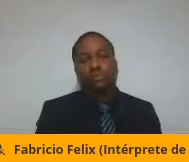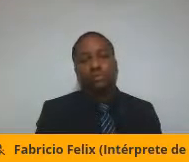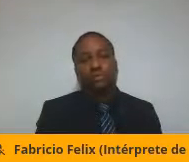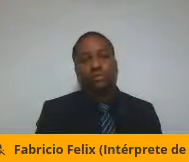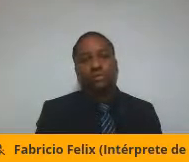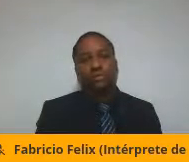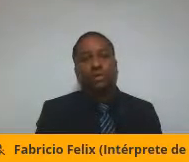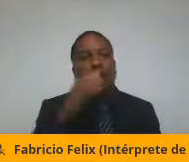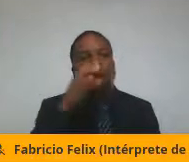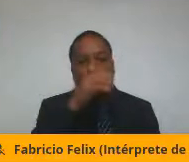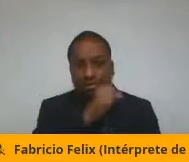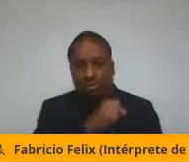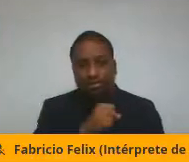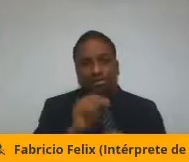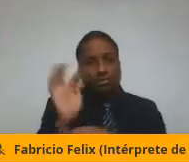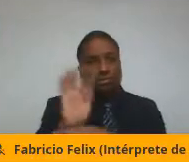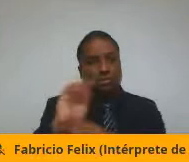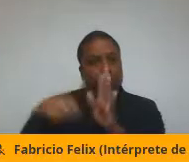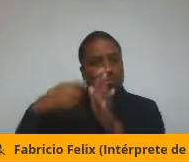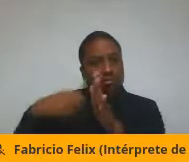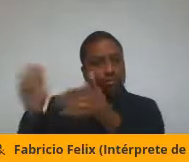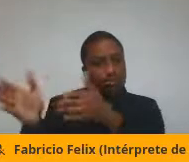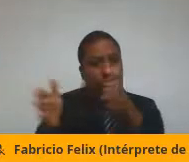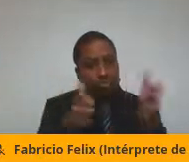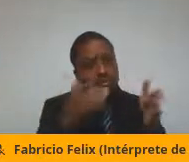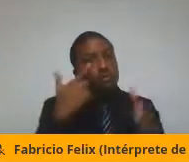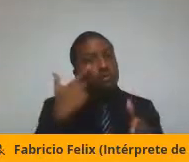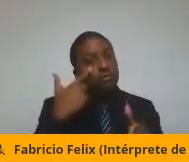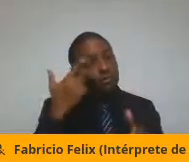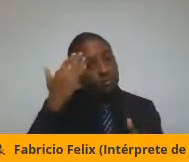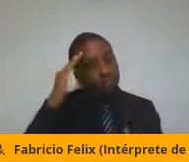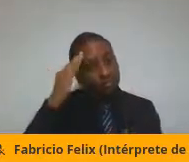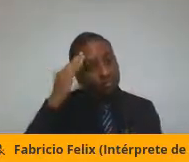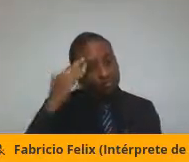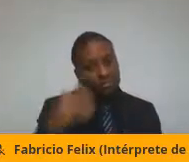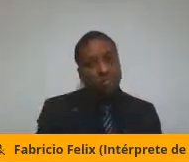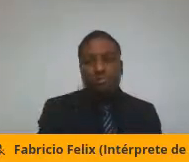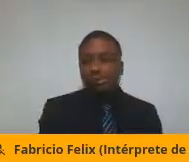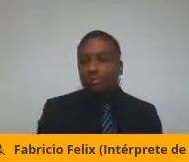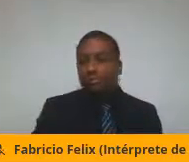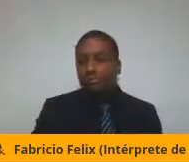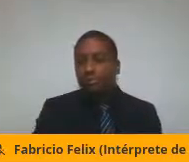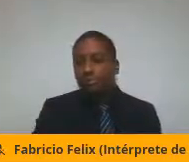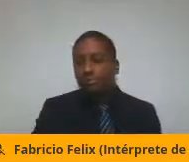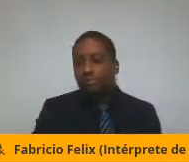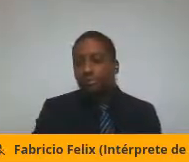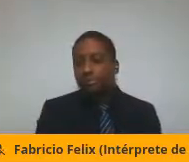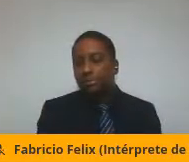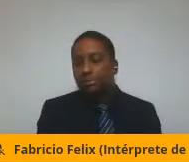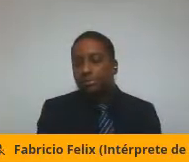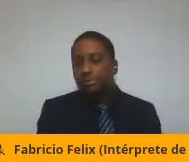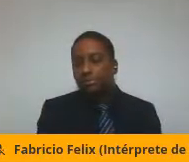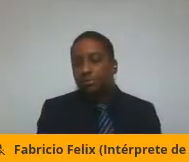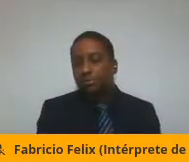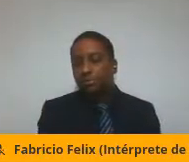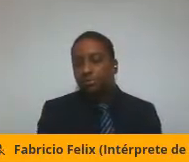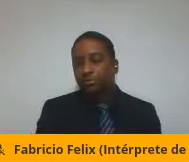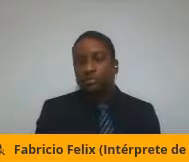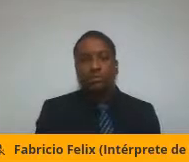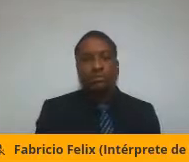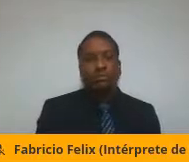vídeo para que vocês entendam. Eu preparei aqui, mas como é programa ao vivo,